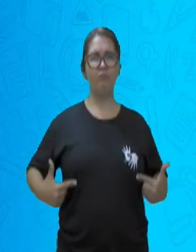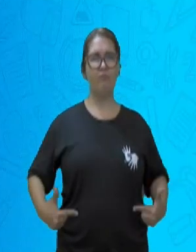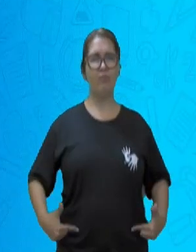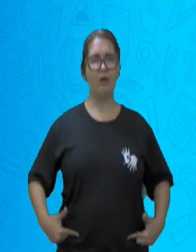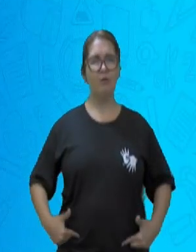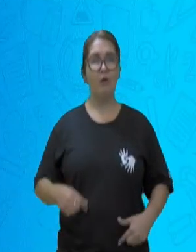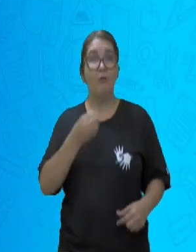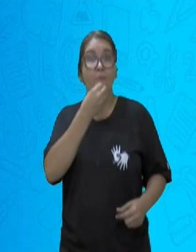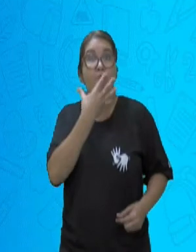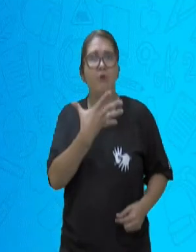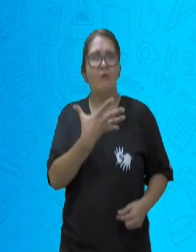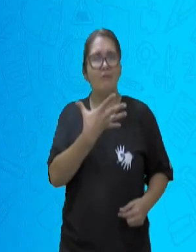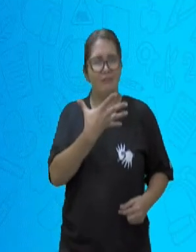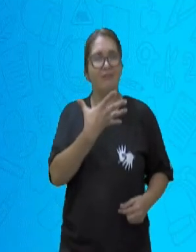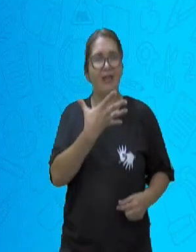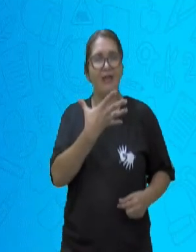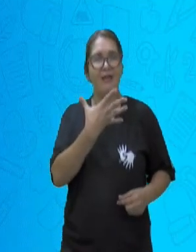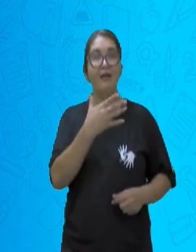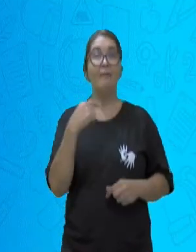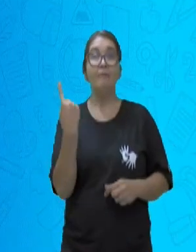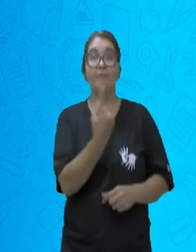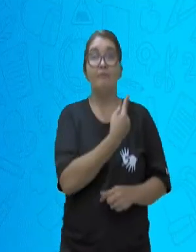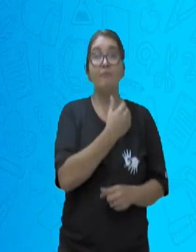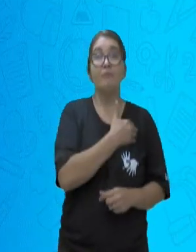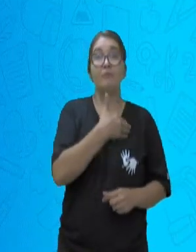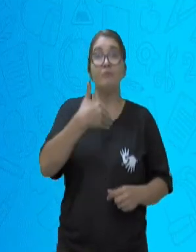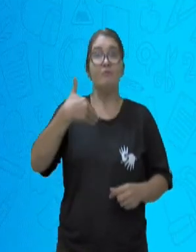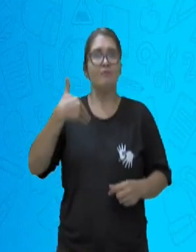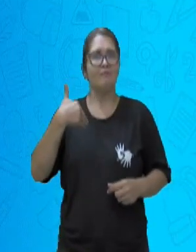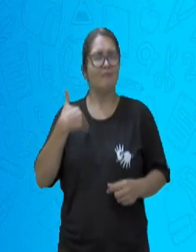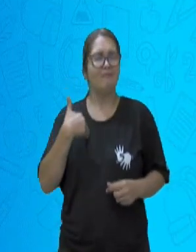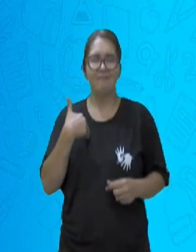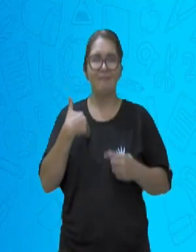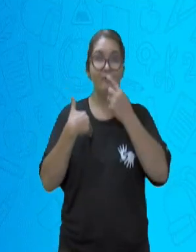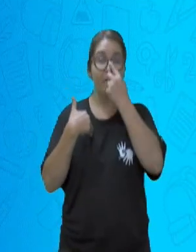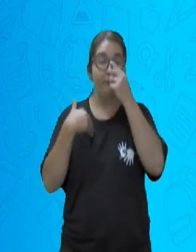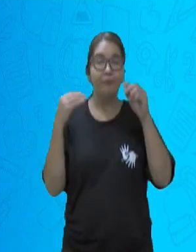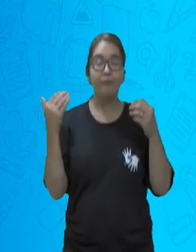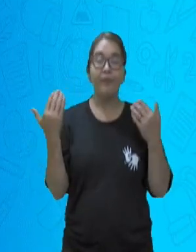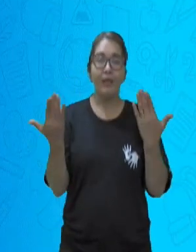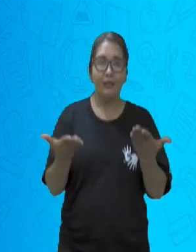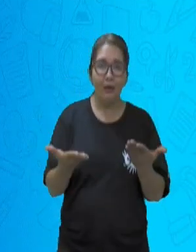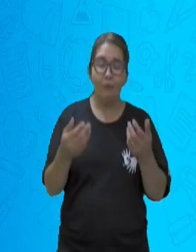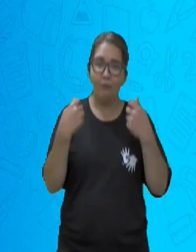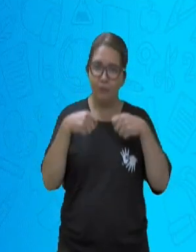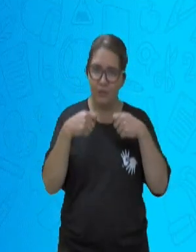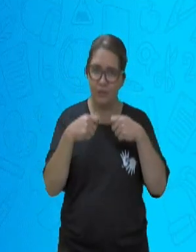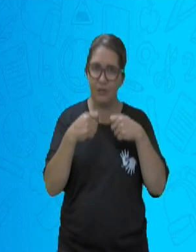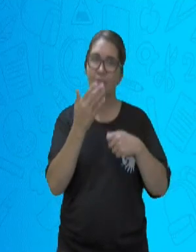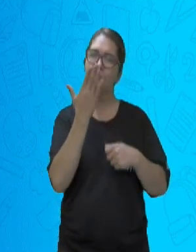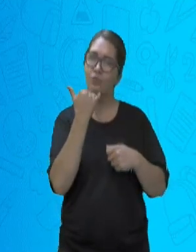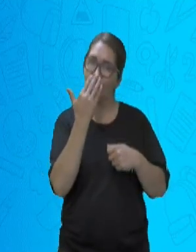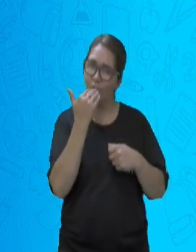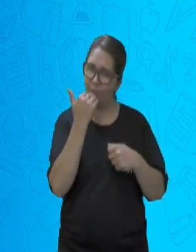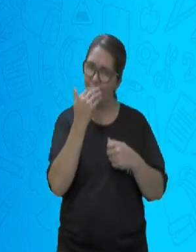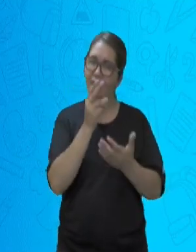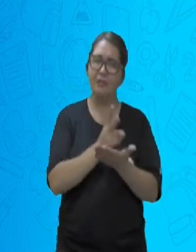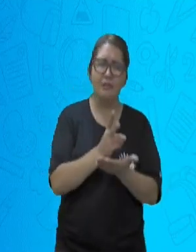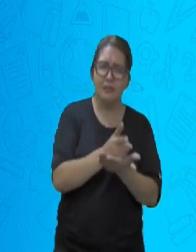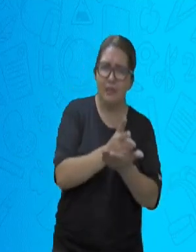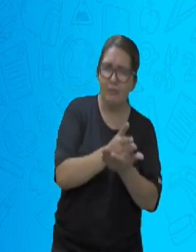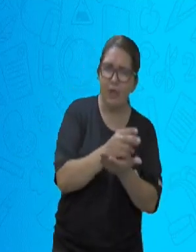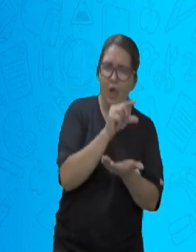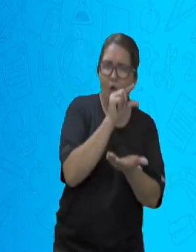estar juntos. A gente precisa consumir durante o dia na nossa alimentação um pouquinho de cada coisa, porque o